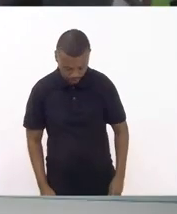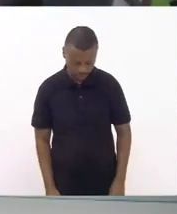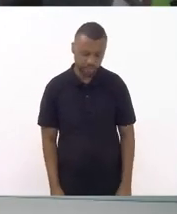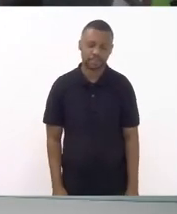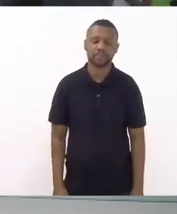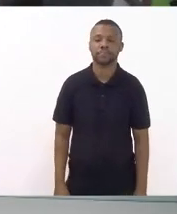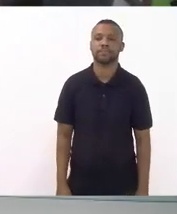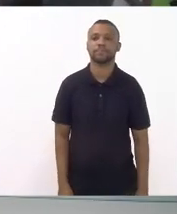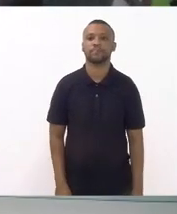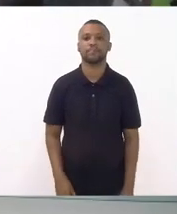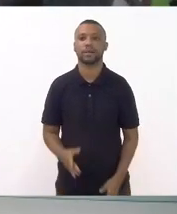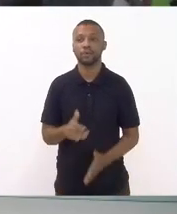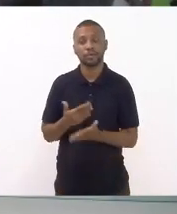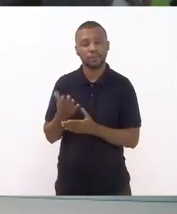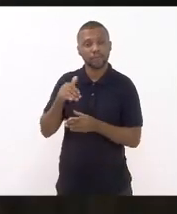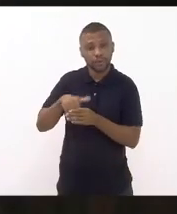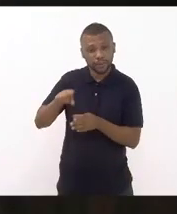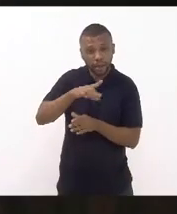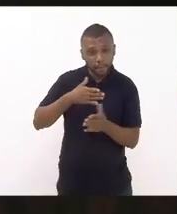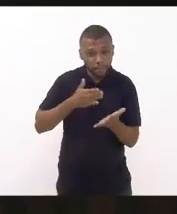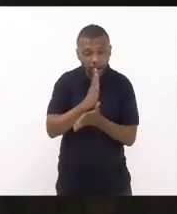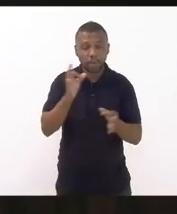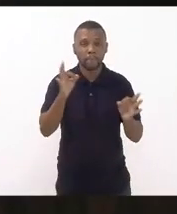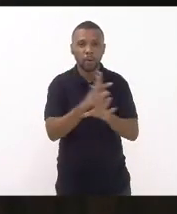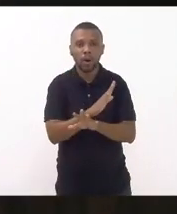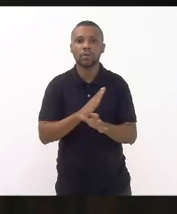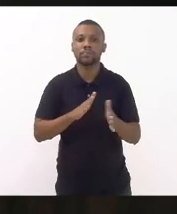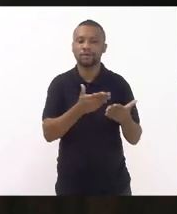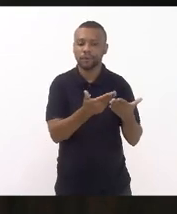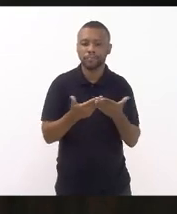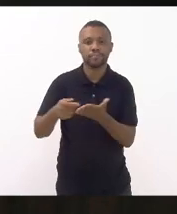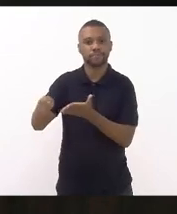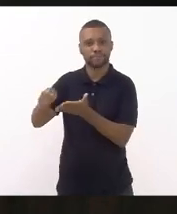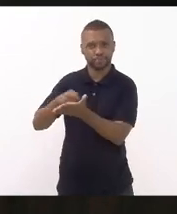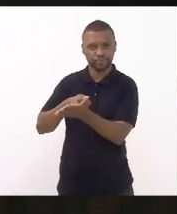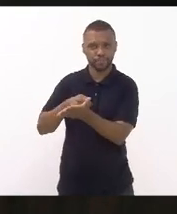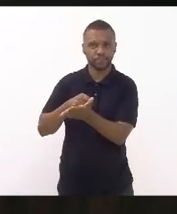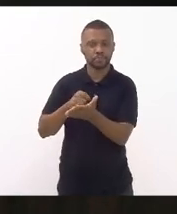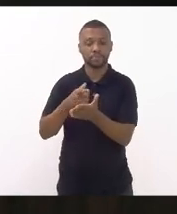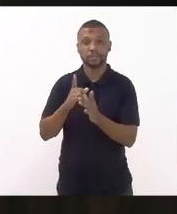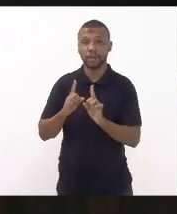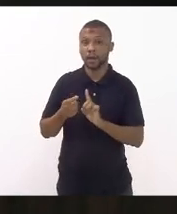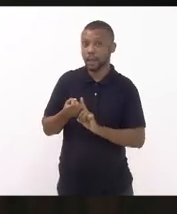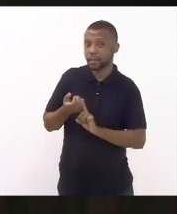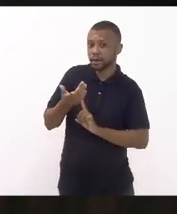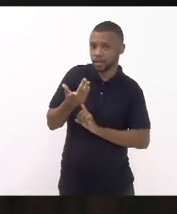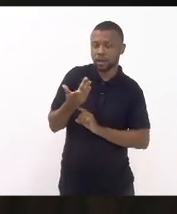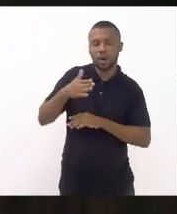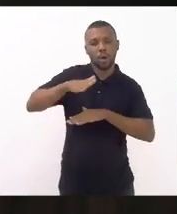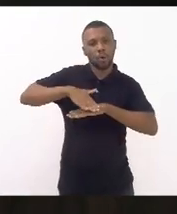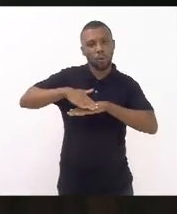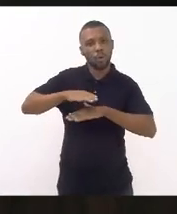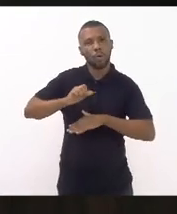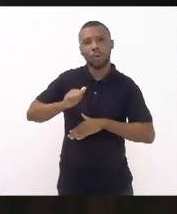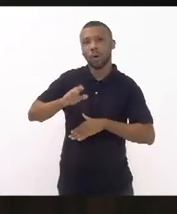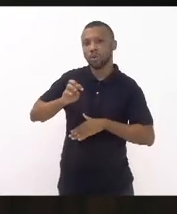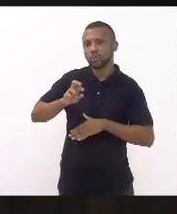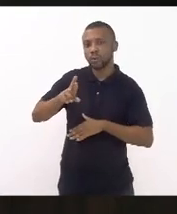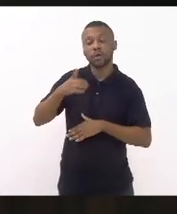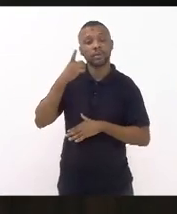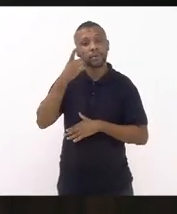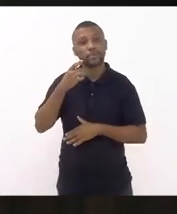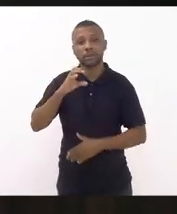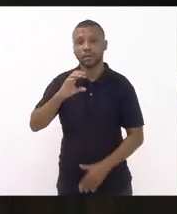Em votação, senhores, que aprovam a proposta de constituição aprovada, vai autógrafo para a declaração o autor, o